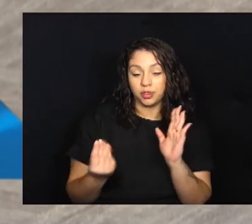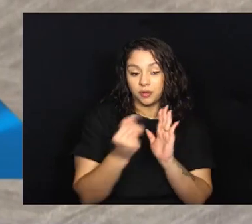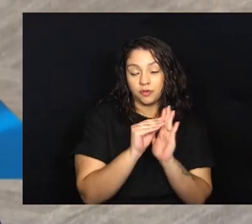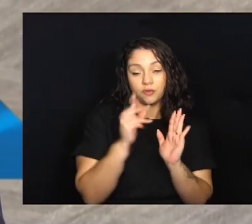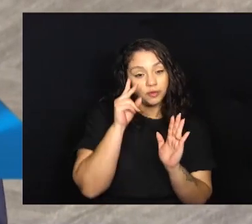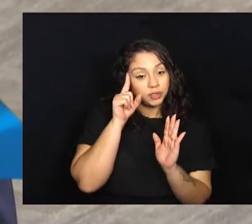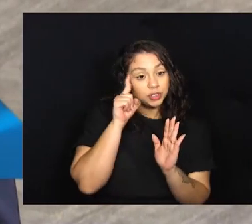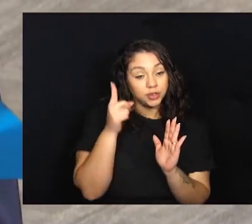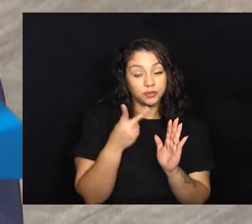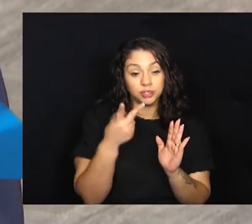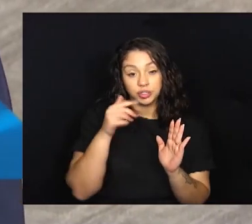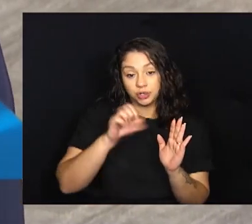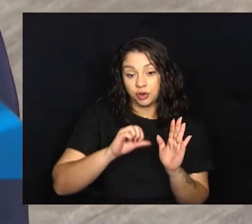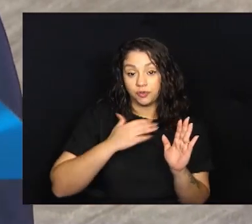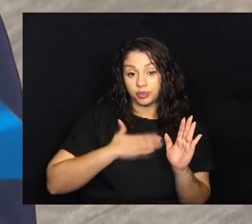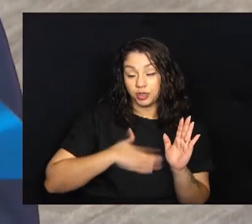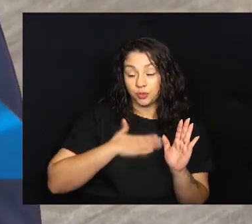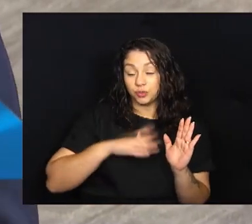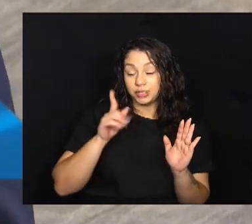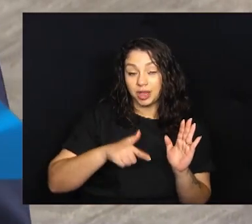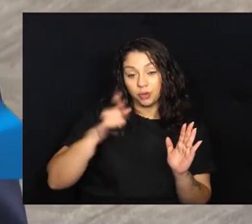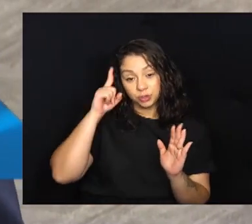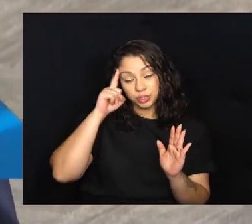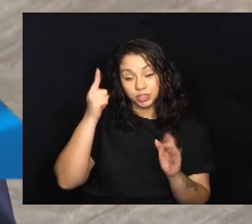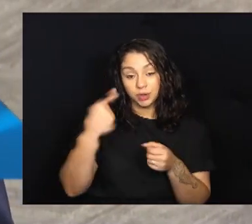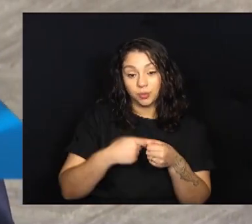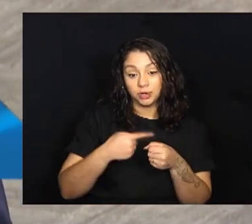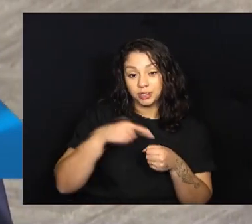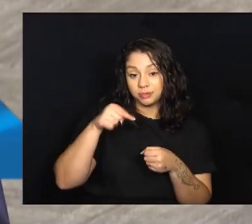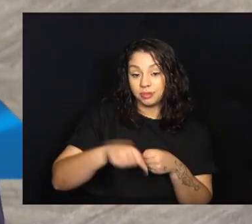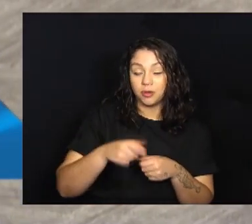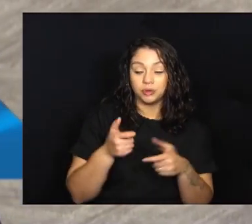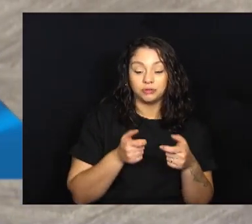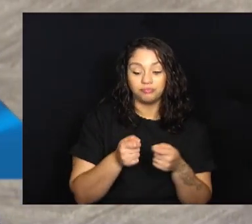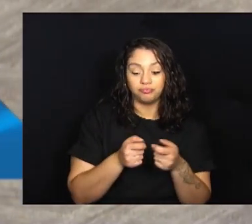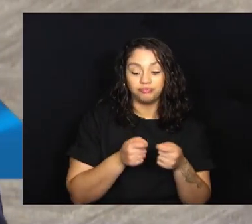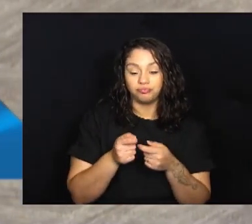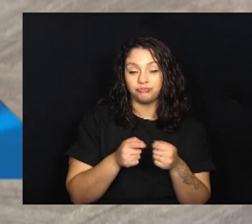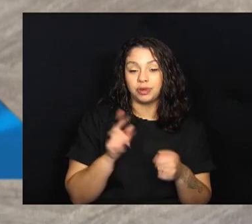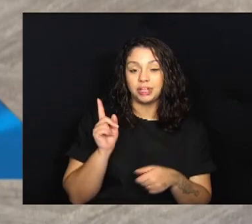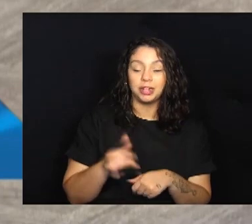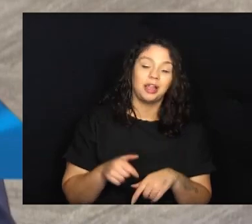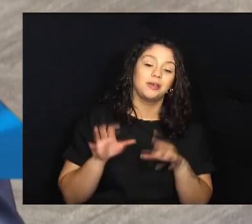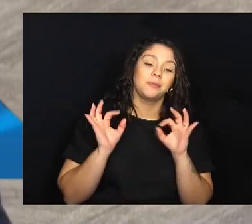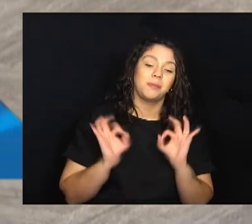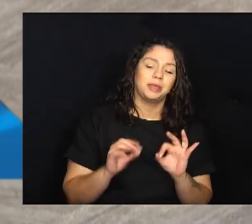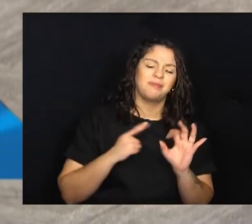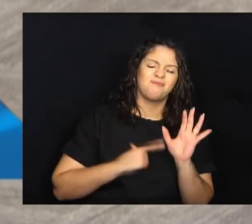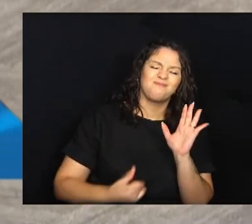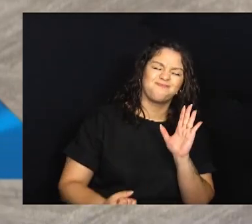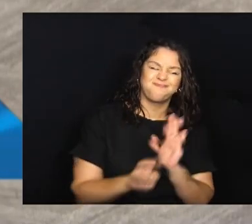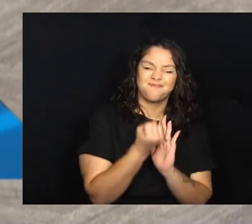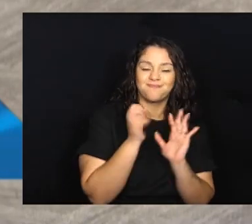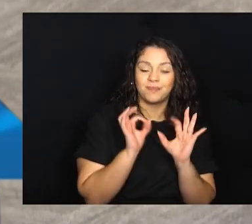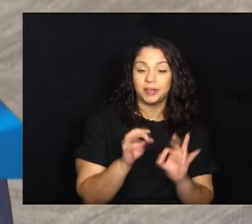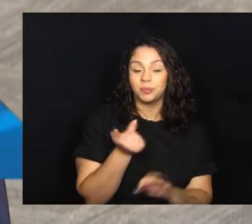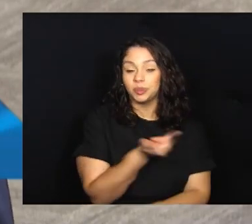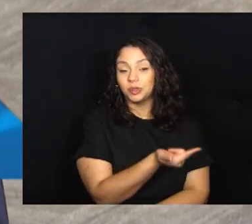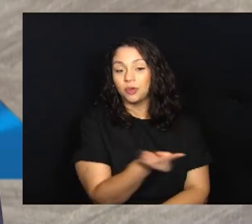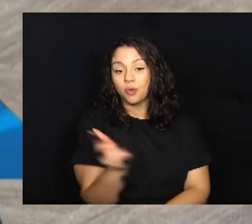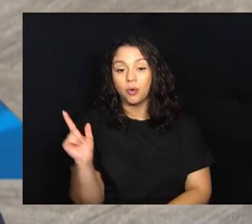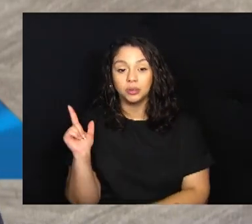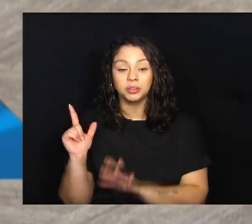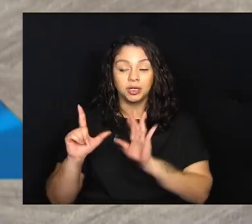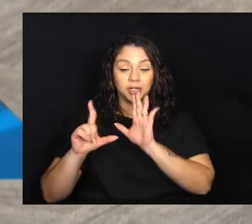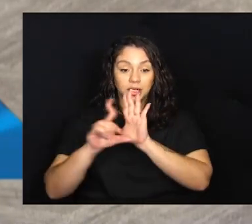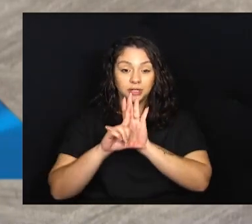agosto como o Dia Municipal do Gamer, para que possa realmente ser um marco, para que outras